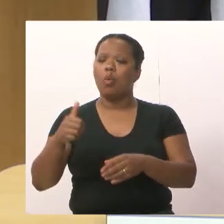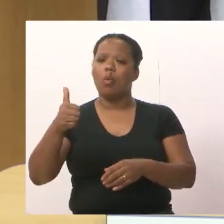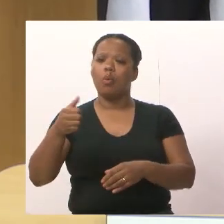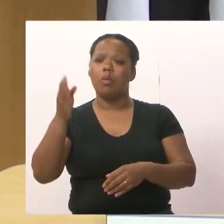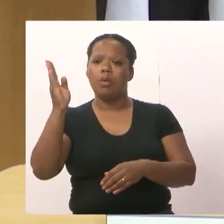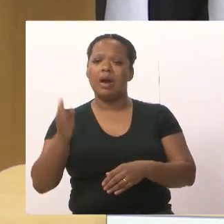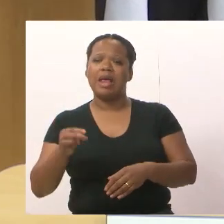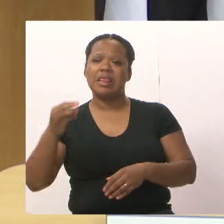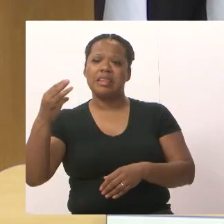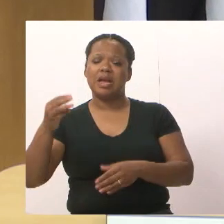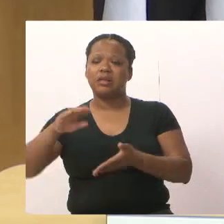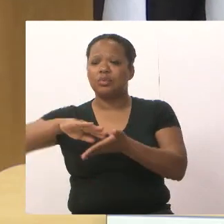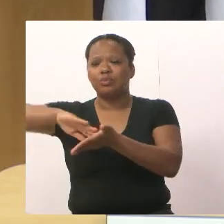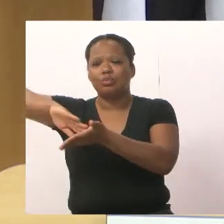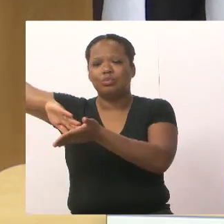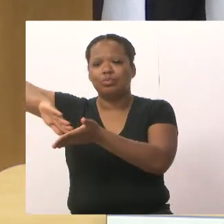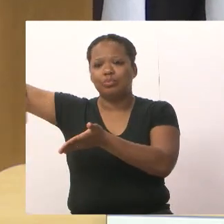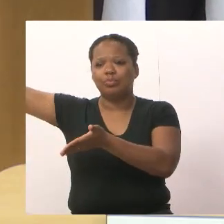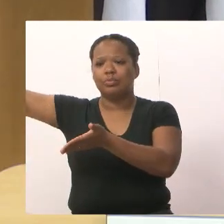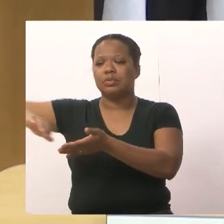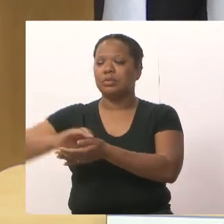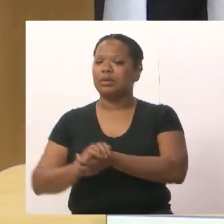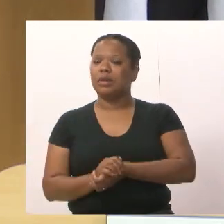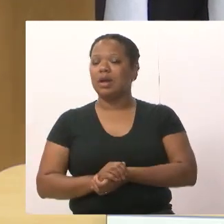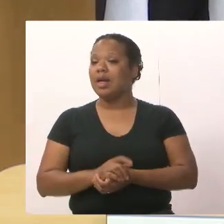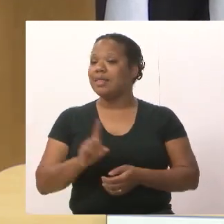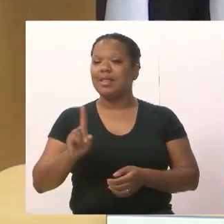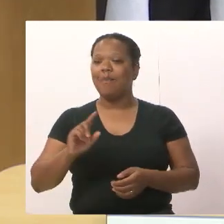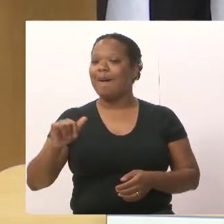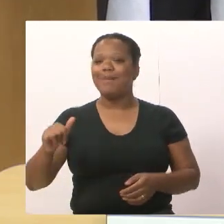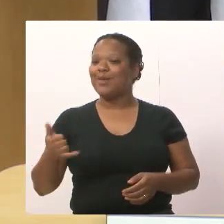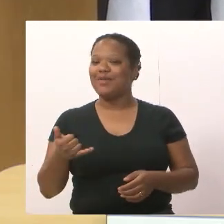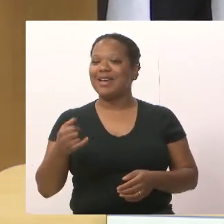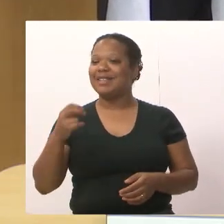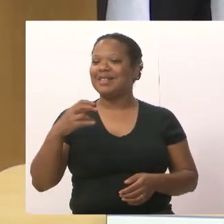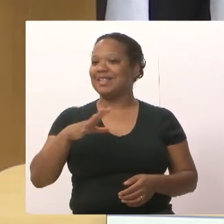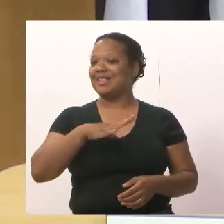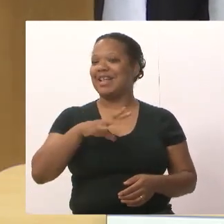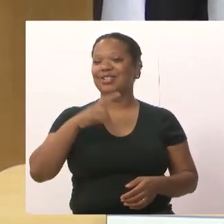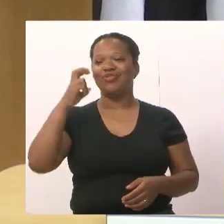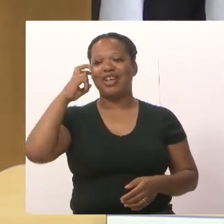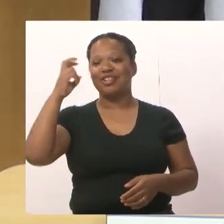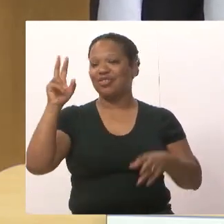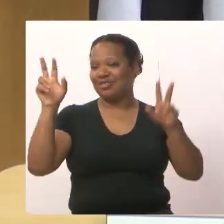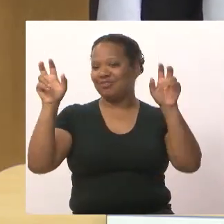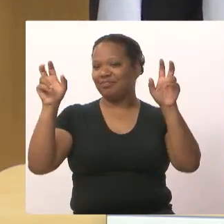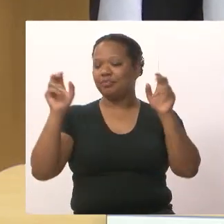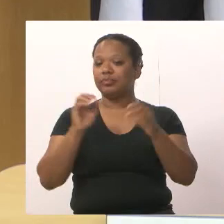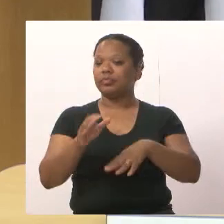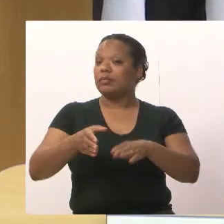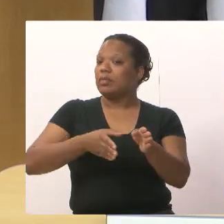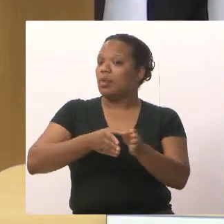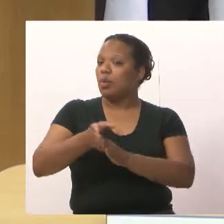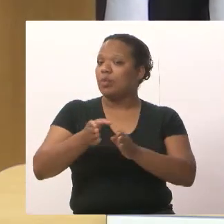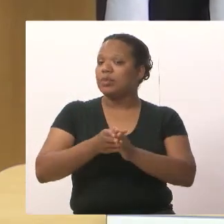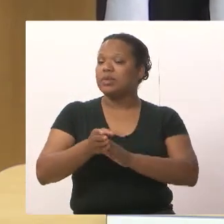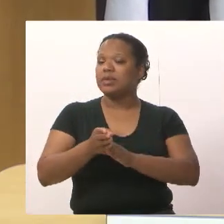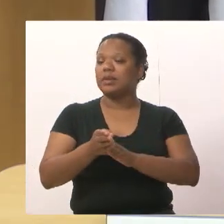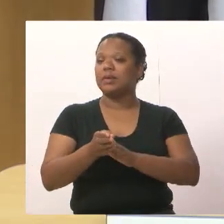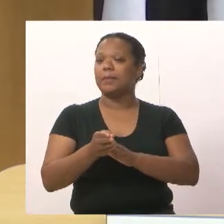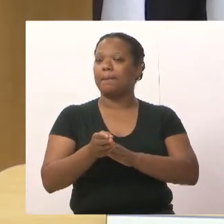da população, não desfrutando da cidade inteligente. O Conselho Municipal da Pessoa,